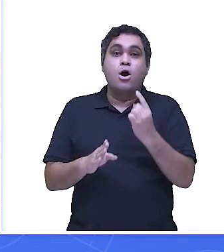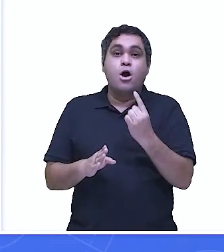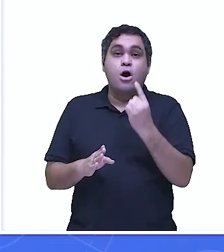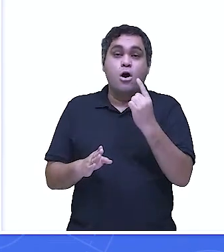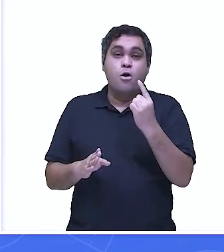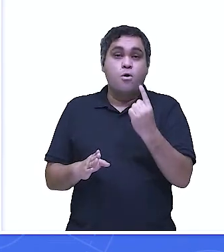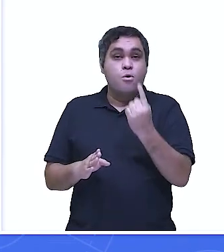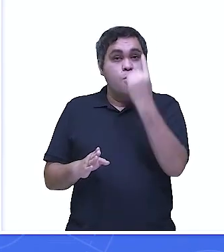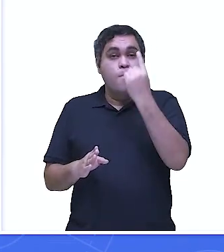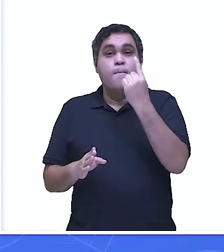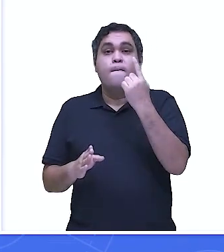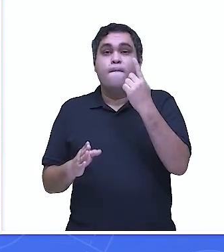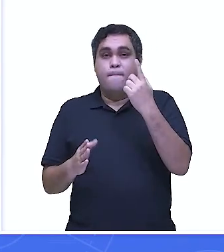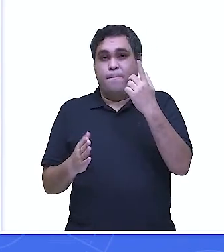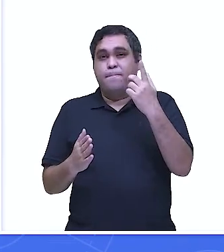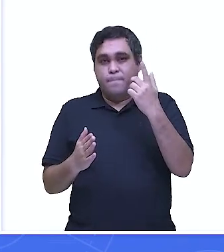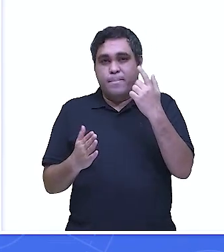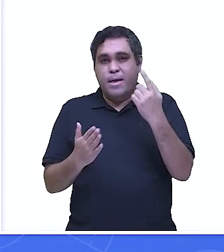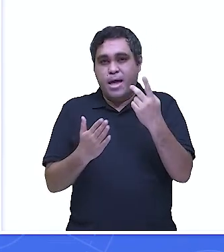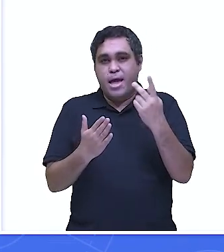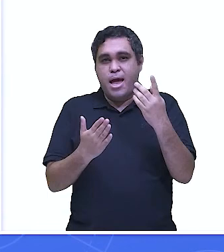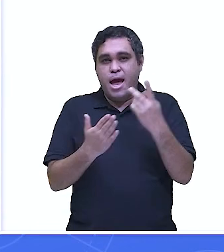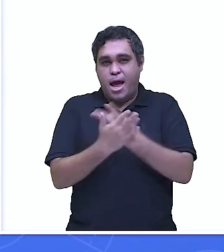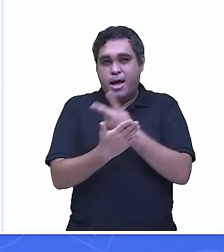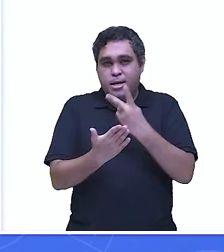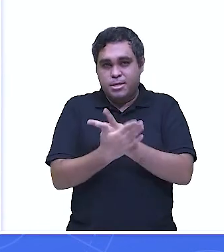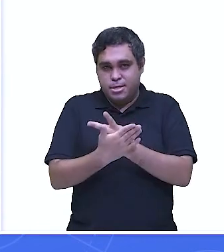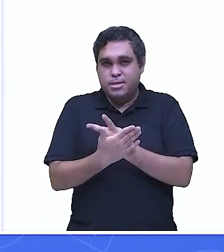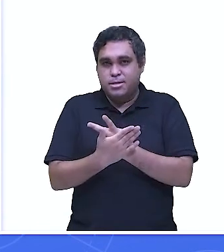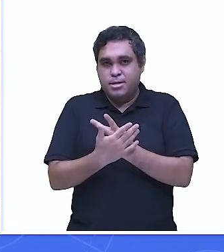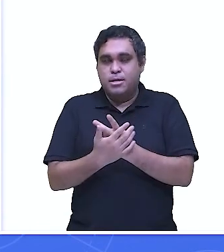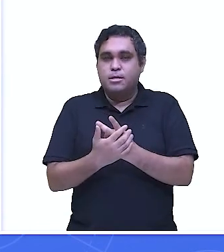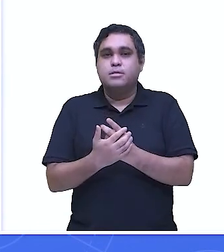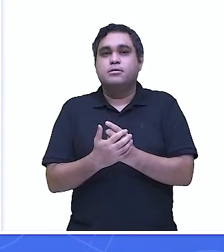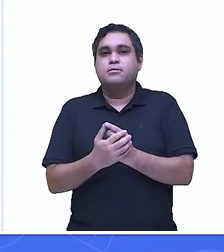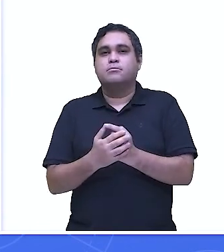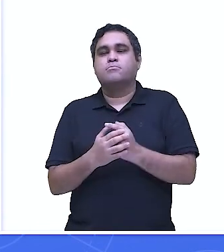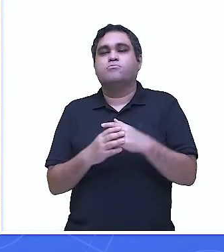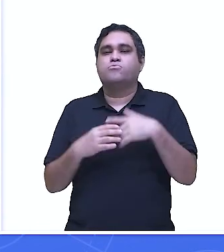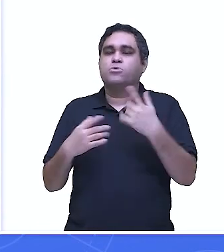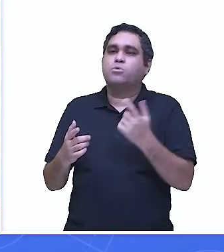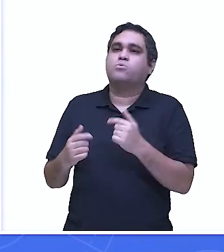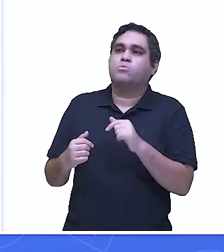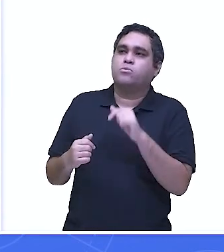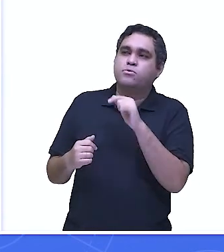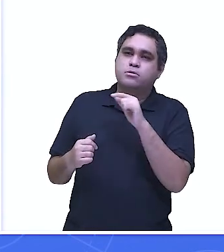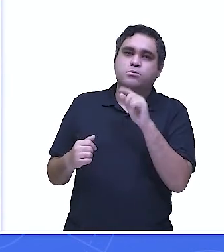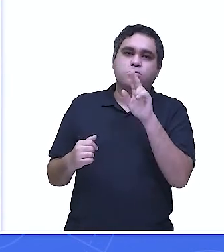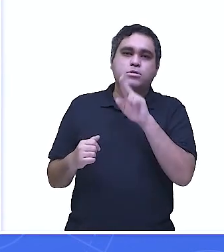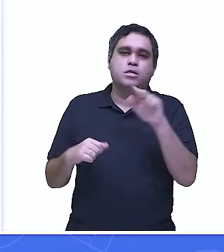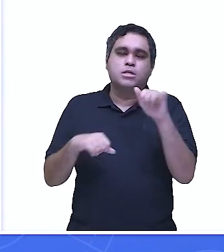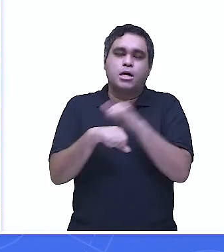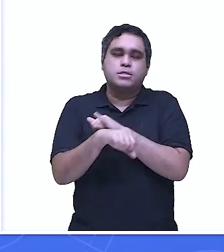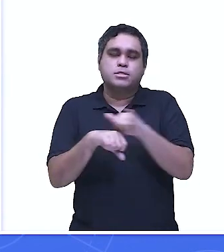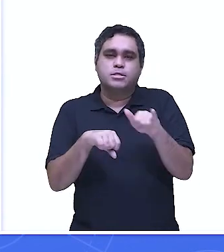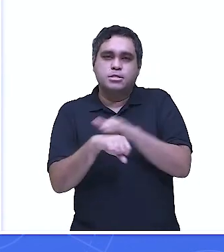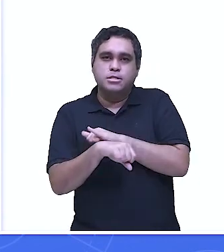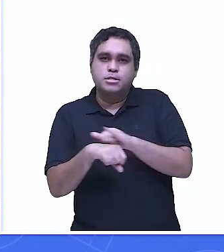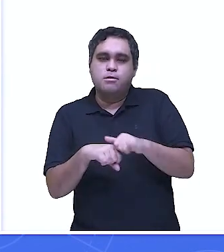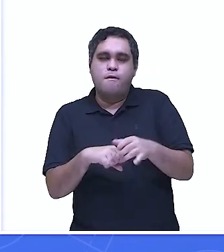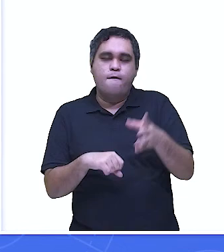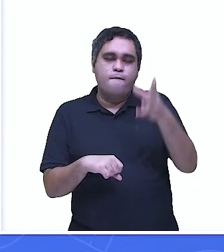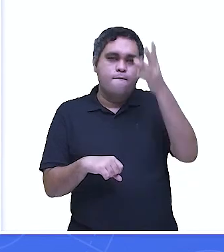que vocês deveriam fazer? Vocês deveriam utilizar todo esse conhecimento que eu passei para